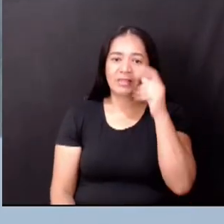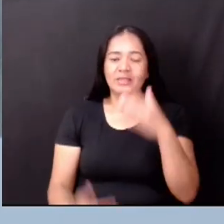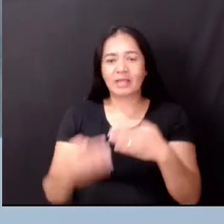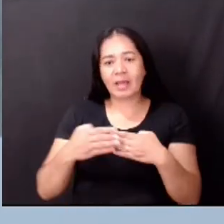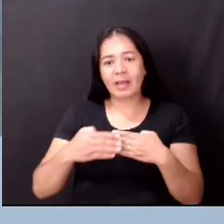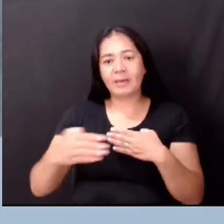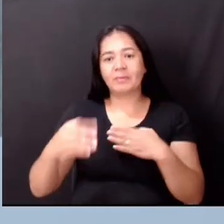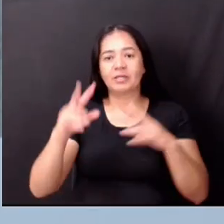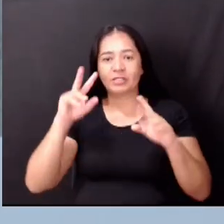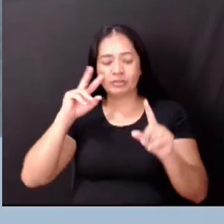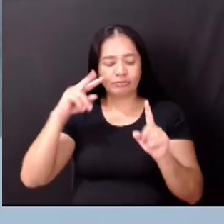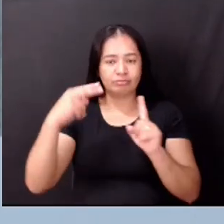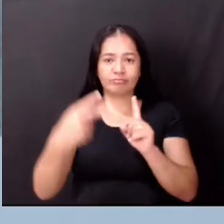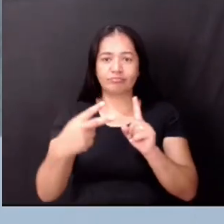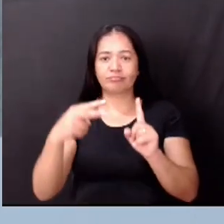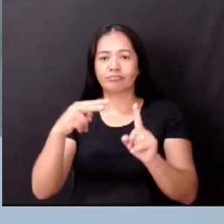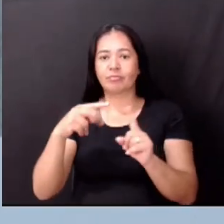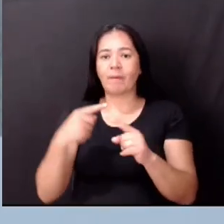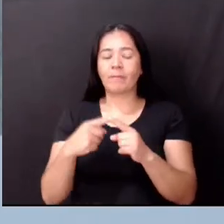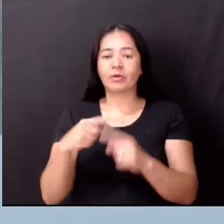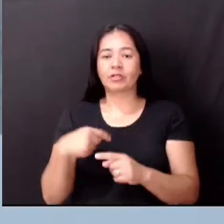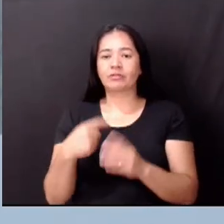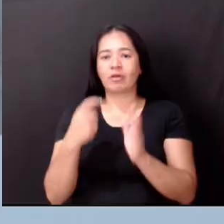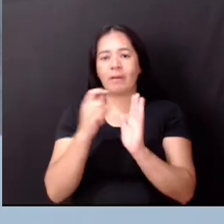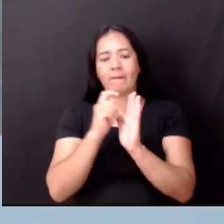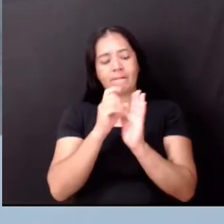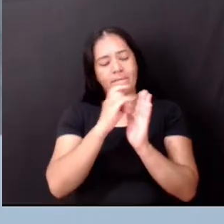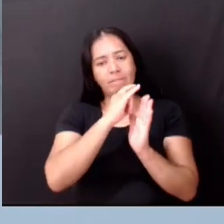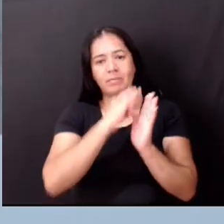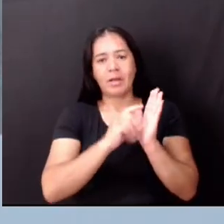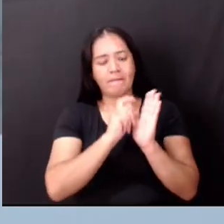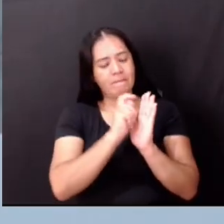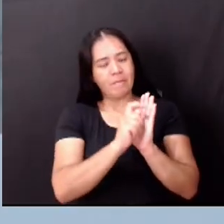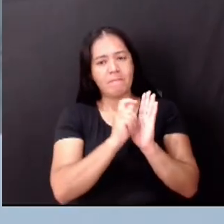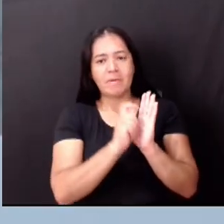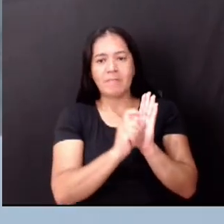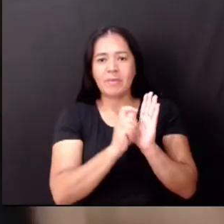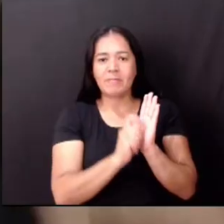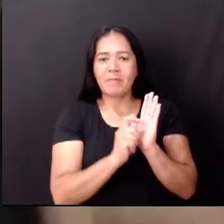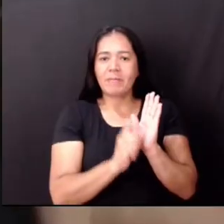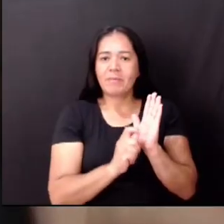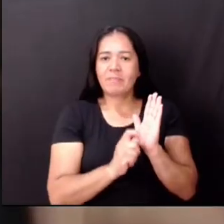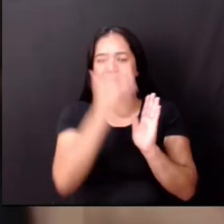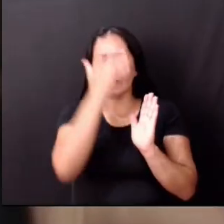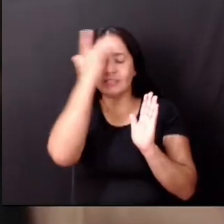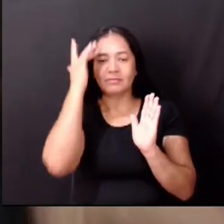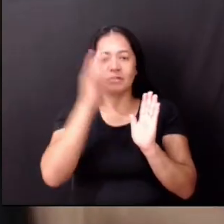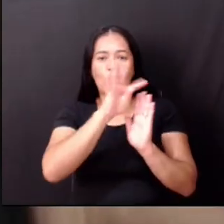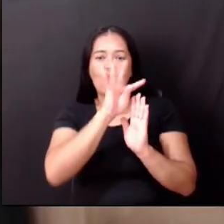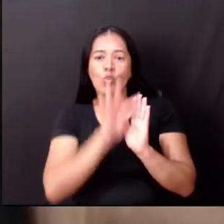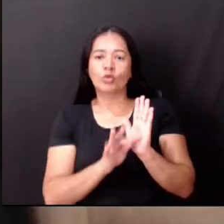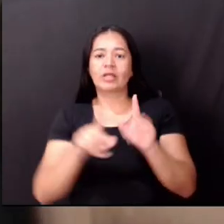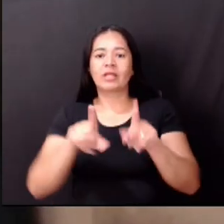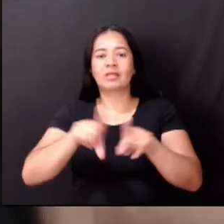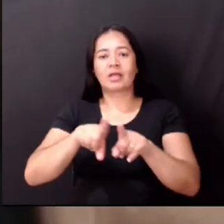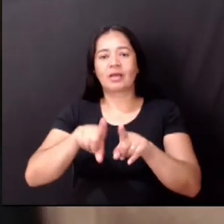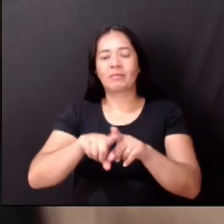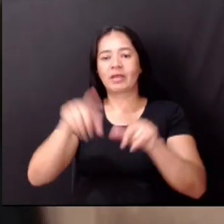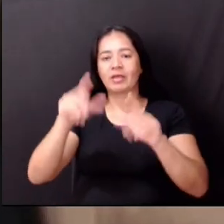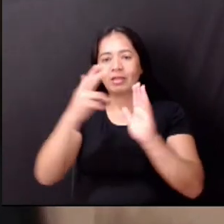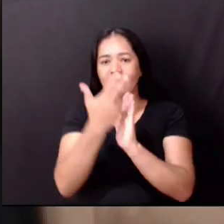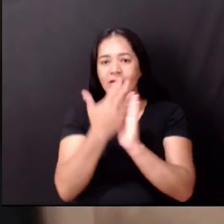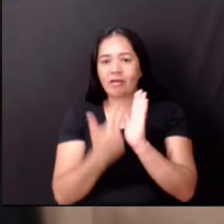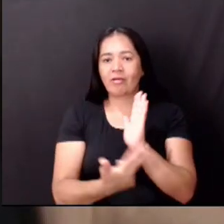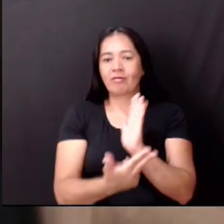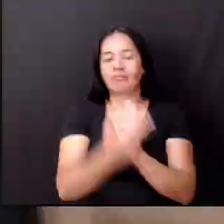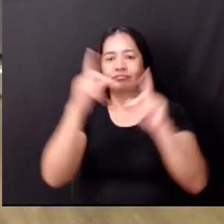gente documenta as pessoas que fazem essa cadeia com texto e com imagens também, né? E